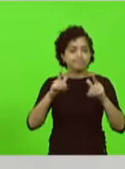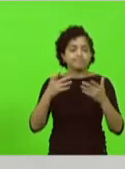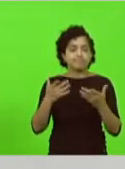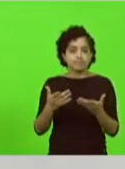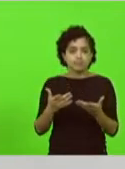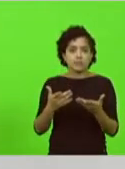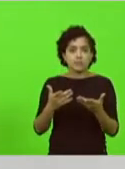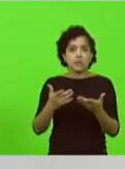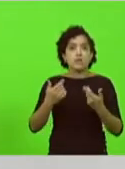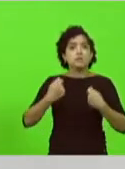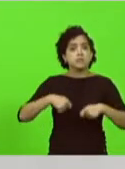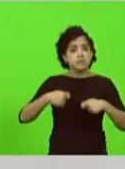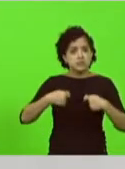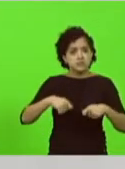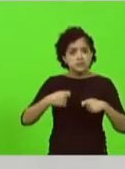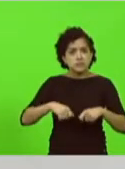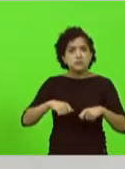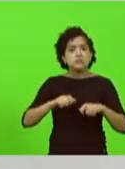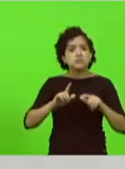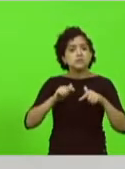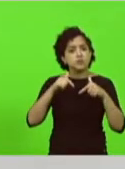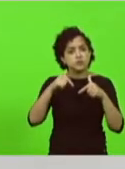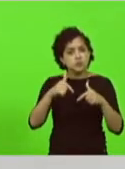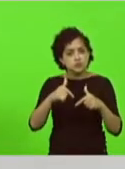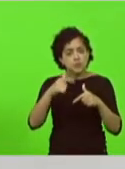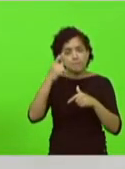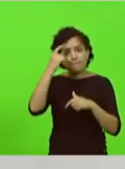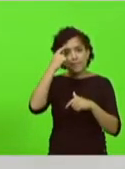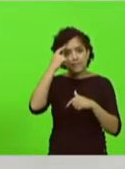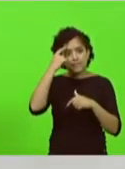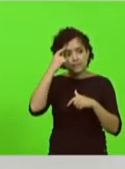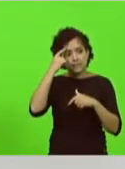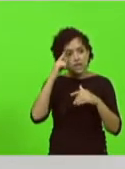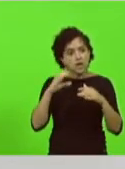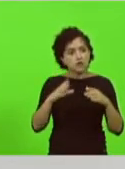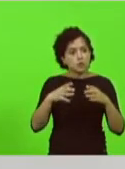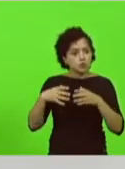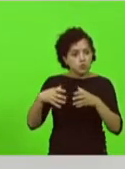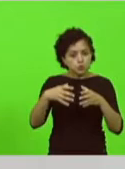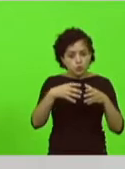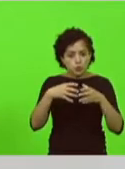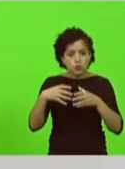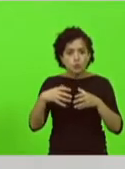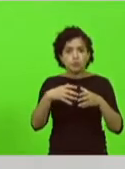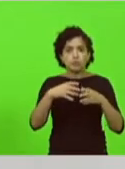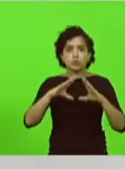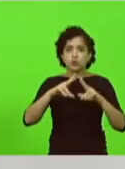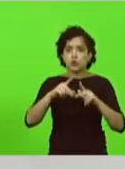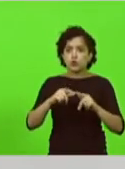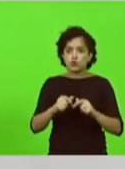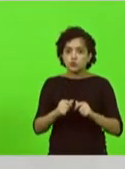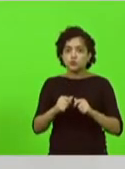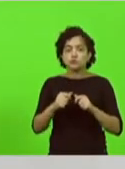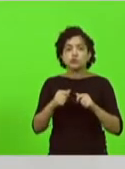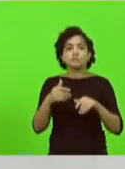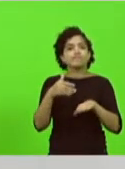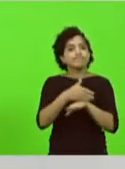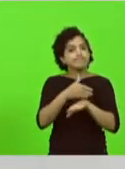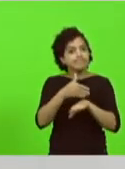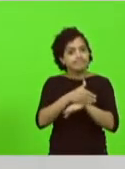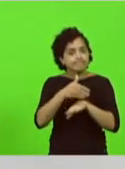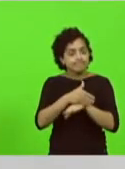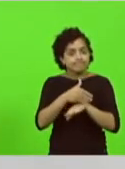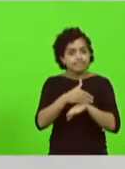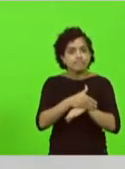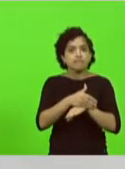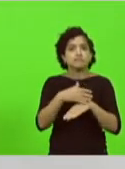posicionamento é necessário. Precisamos pensar na coletividade, pois fazemos parte de algo muito maior, que